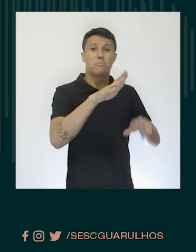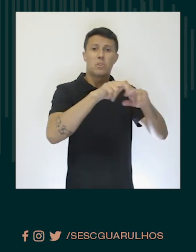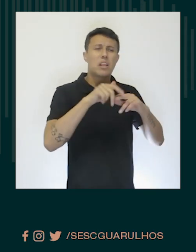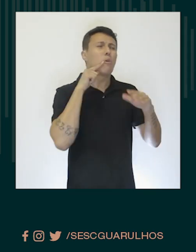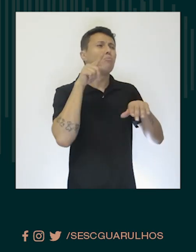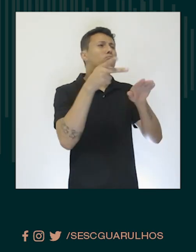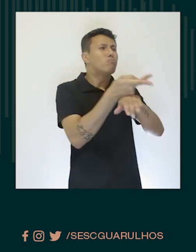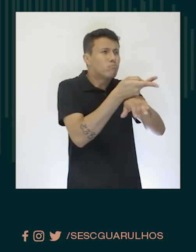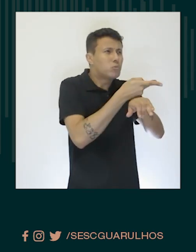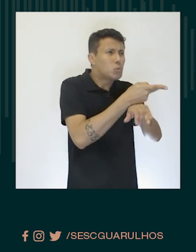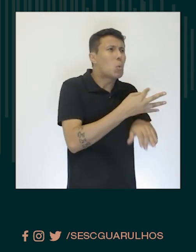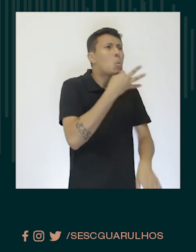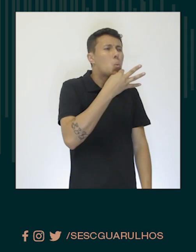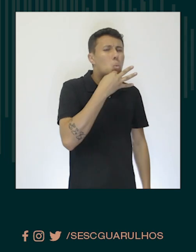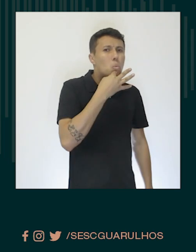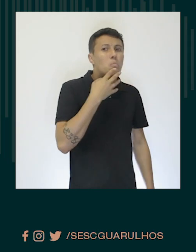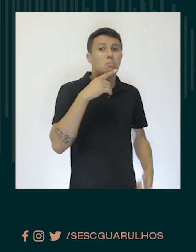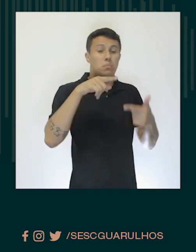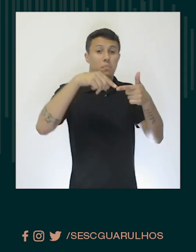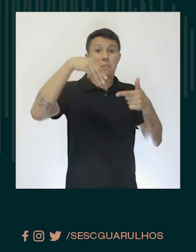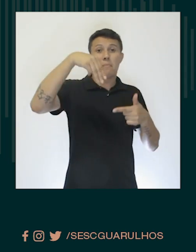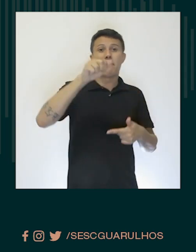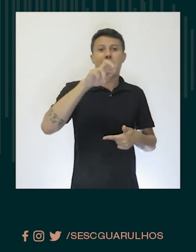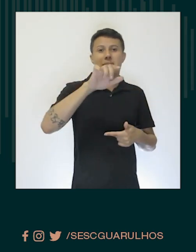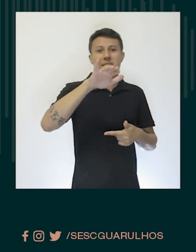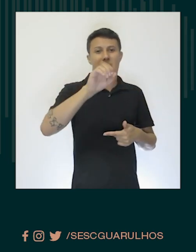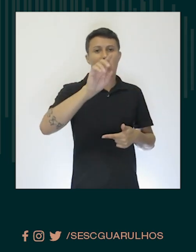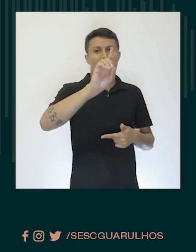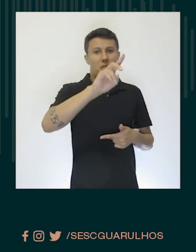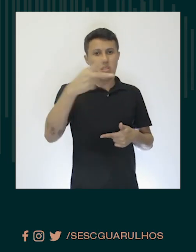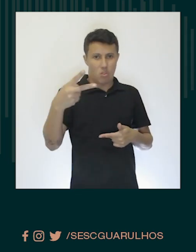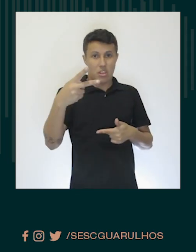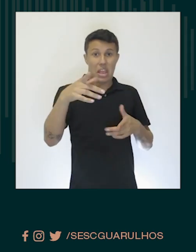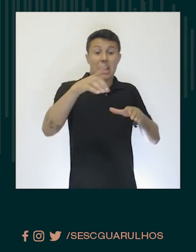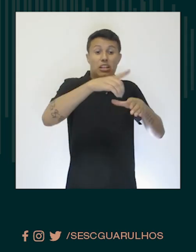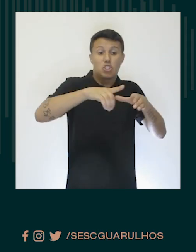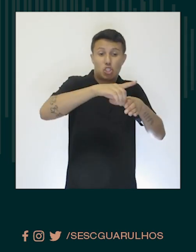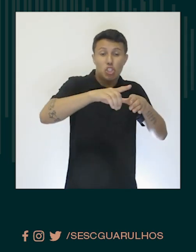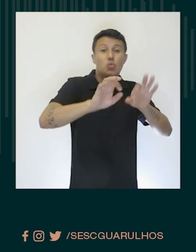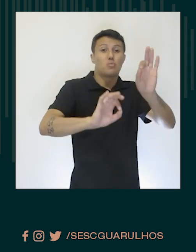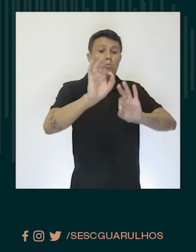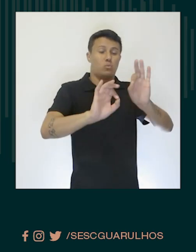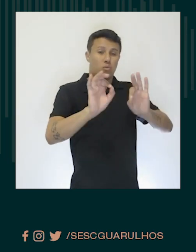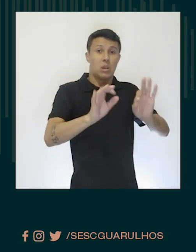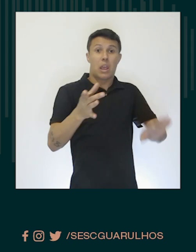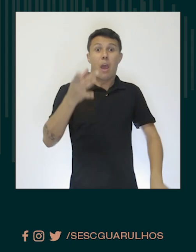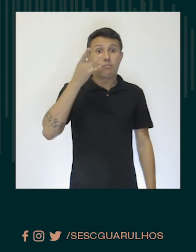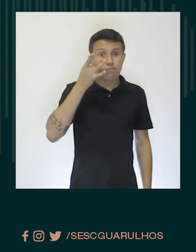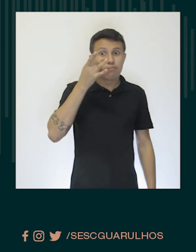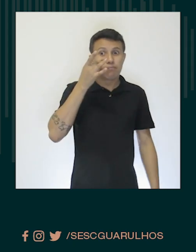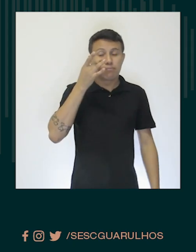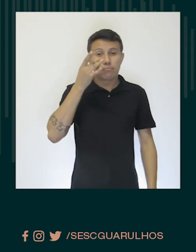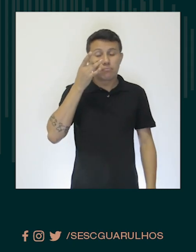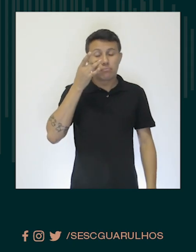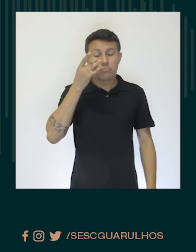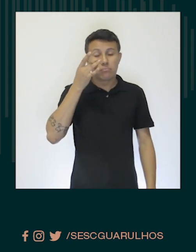Então procura lá saber, o cara é monstro. Marcelo D2 está fazendo um disco ao